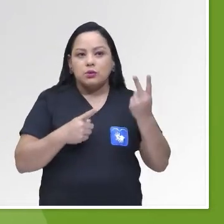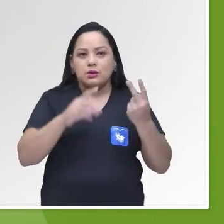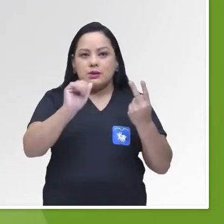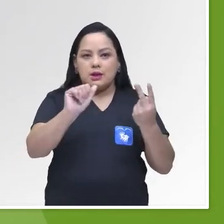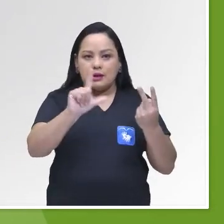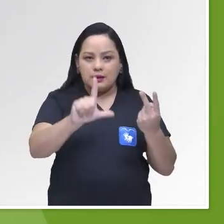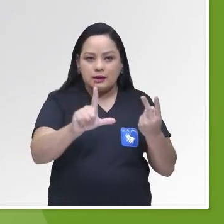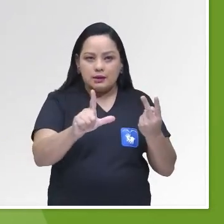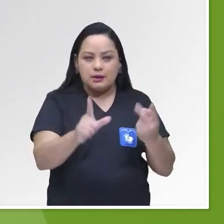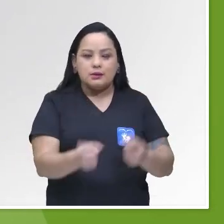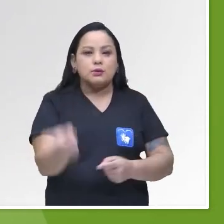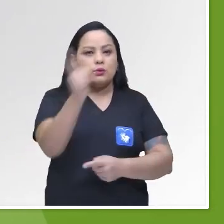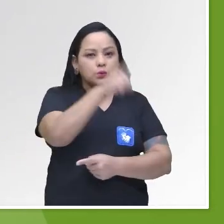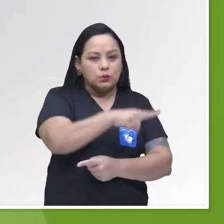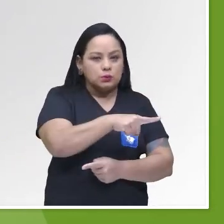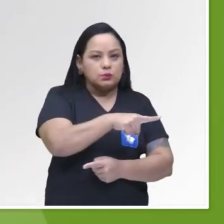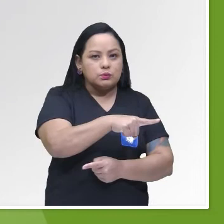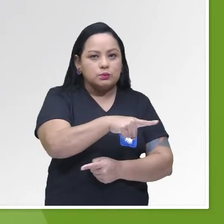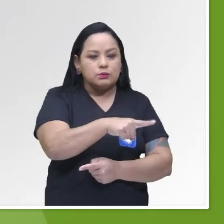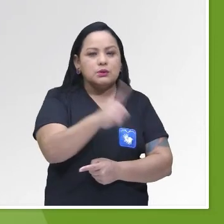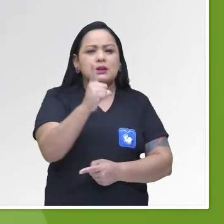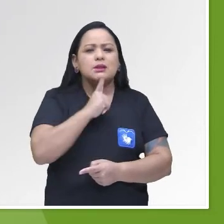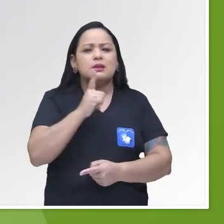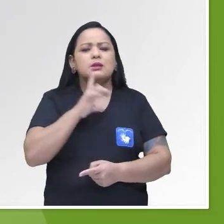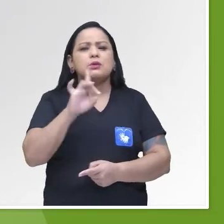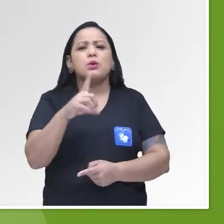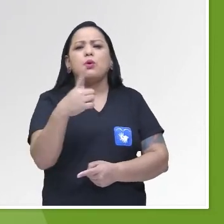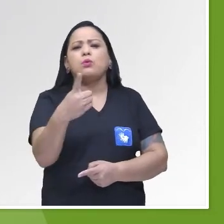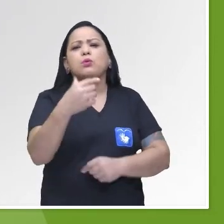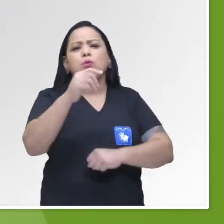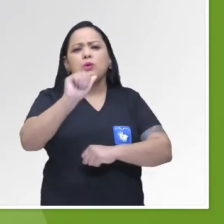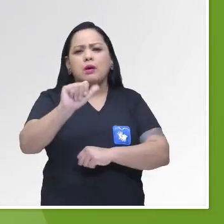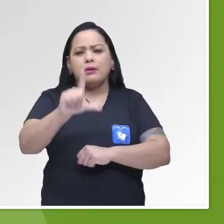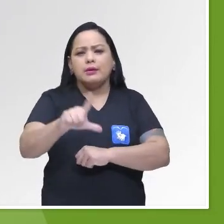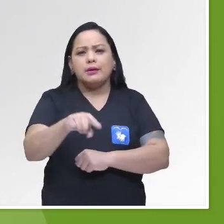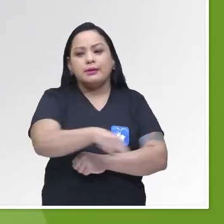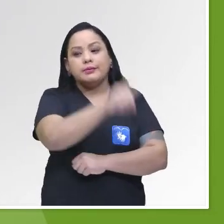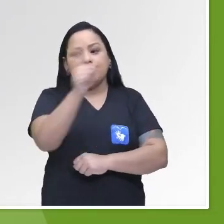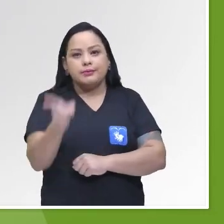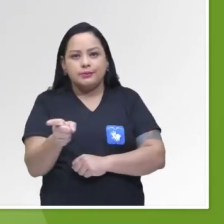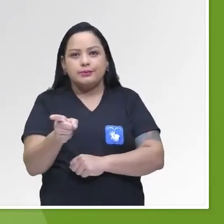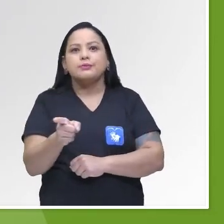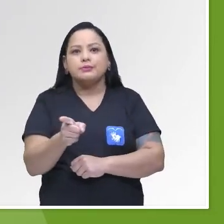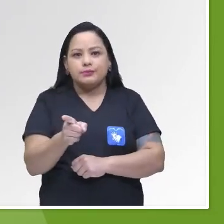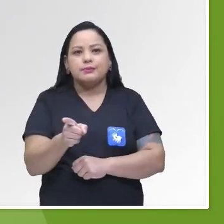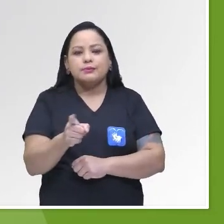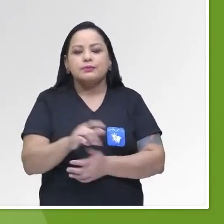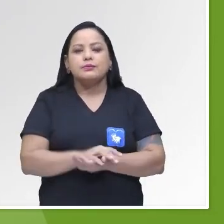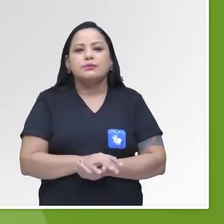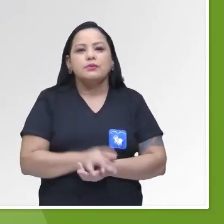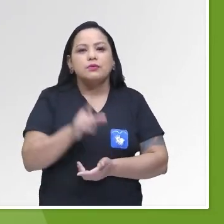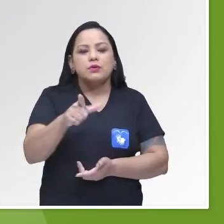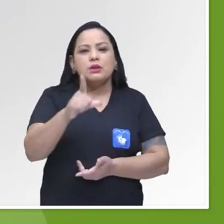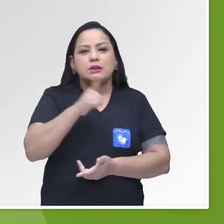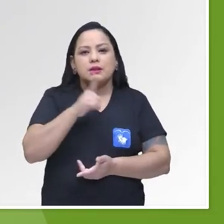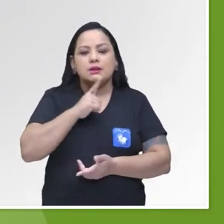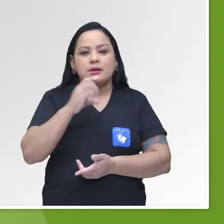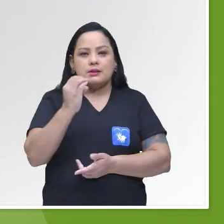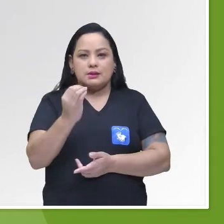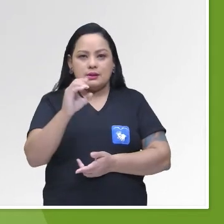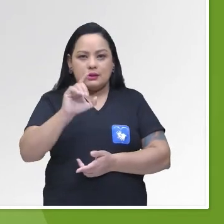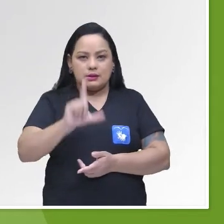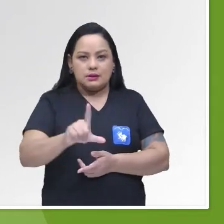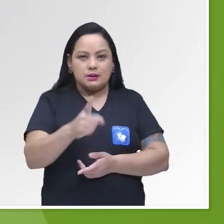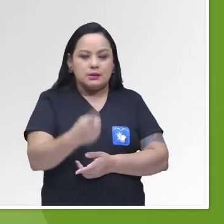nos reagentes e você tem apenas 1 alumínio nos produtos. Você tem 1 cloro